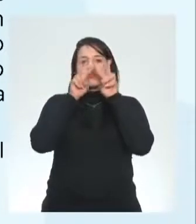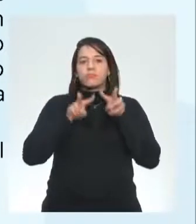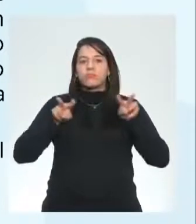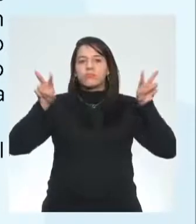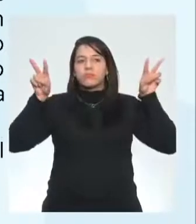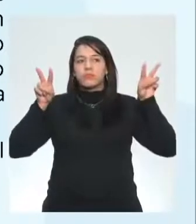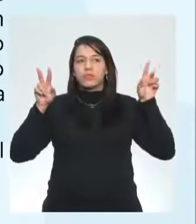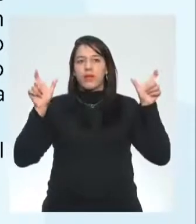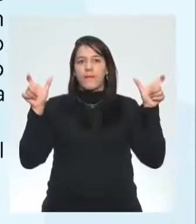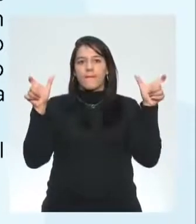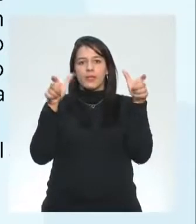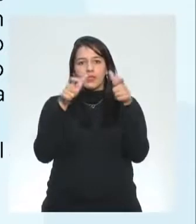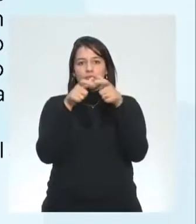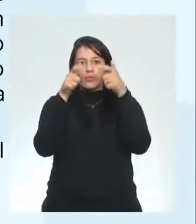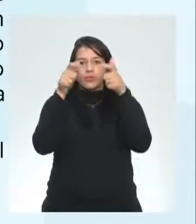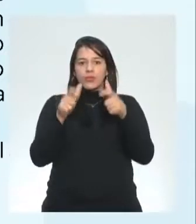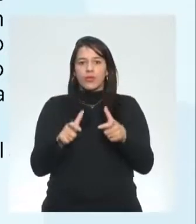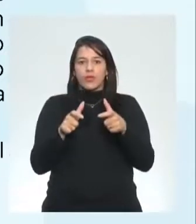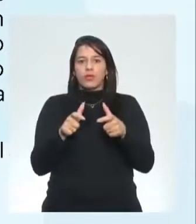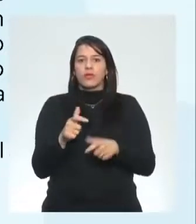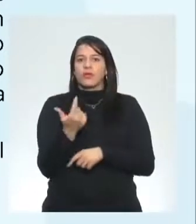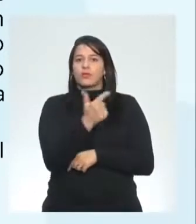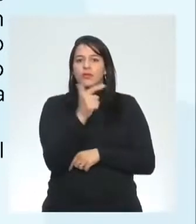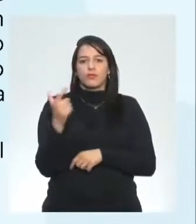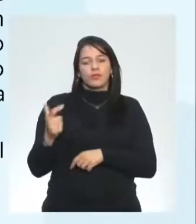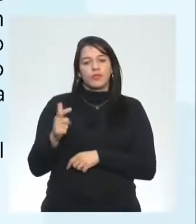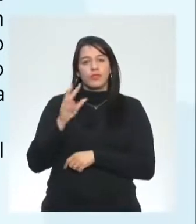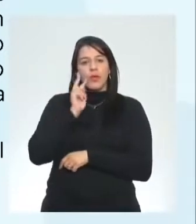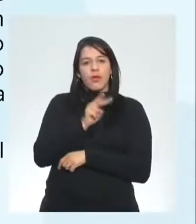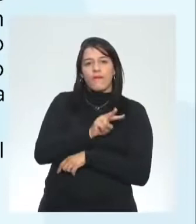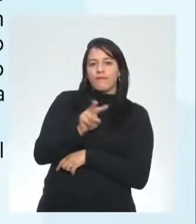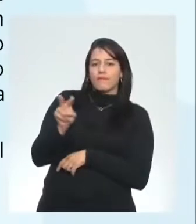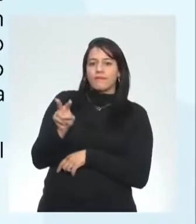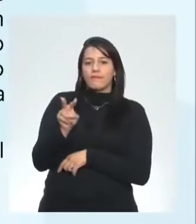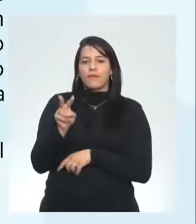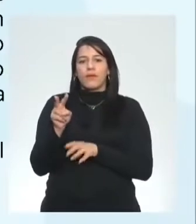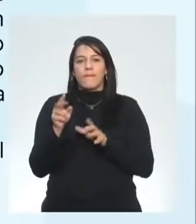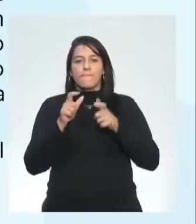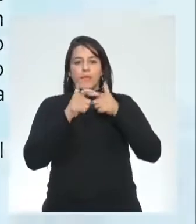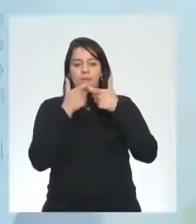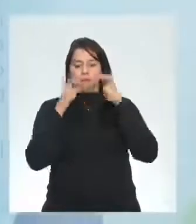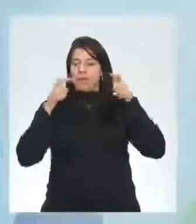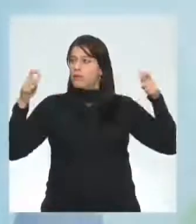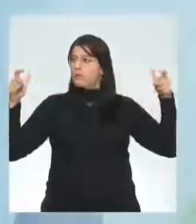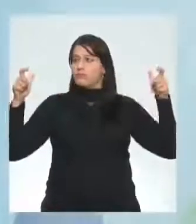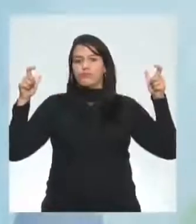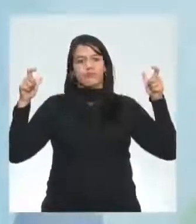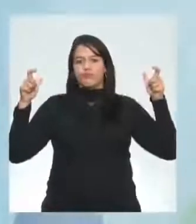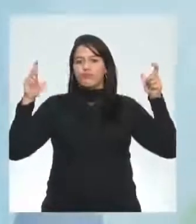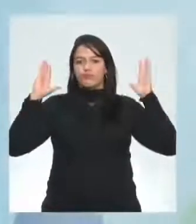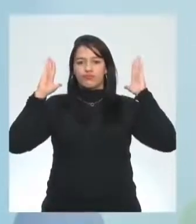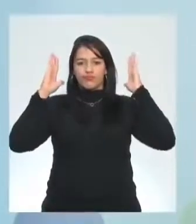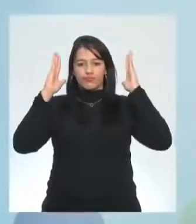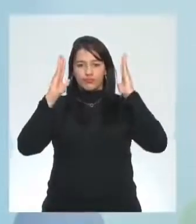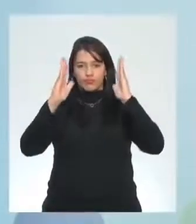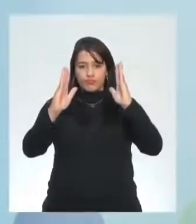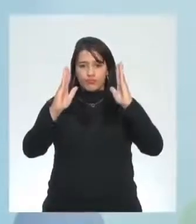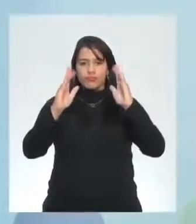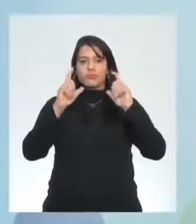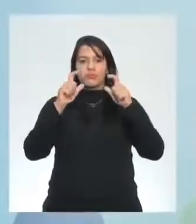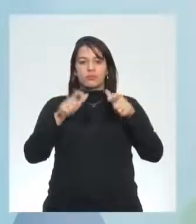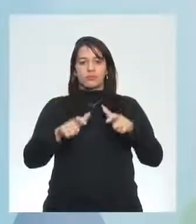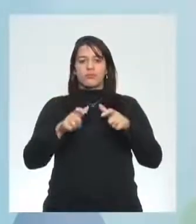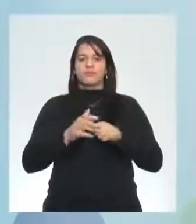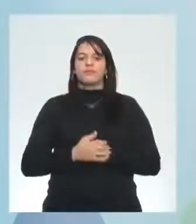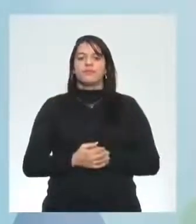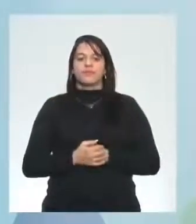mais de localização. Então, você não tem um campo de visão mais expansivo, você tem um campo de visão mais localizado.